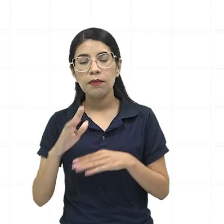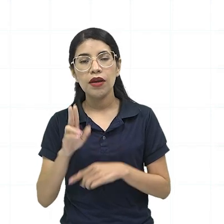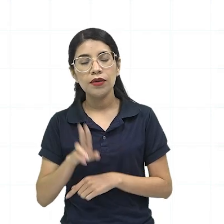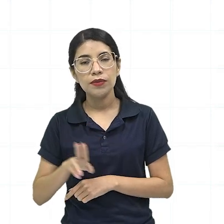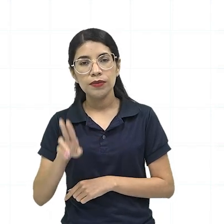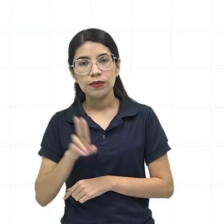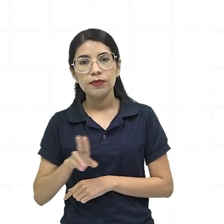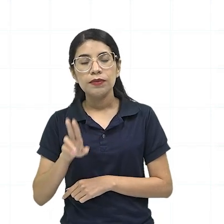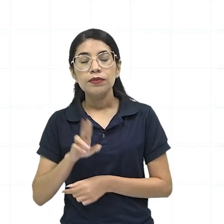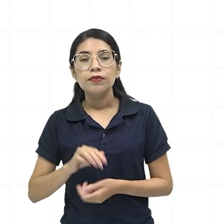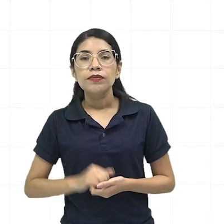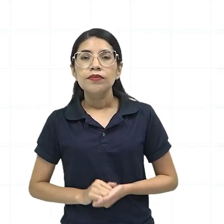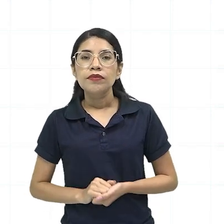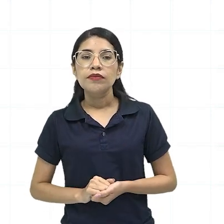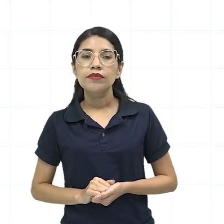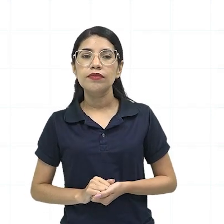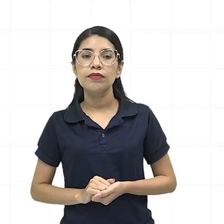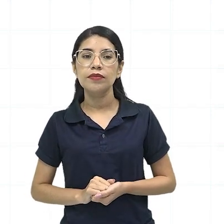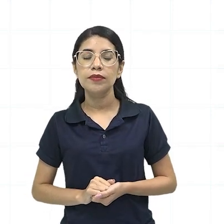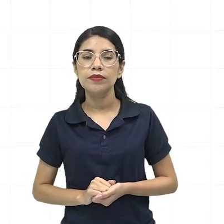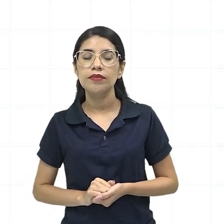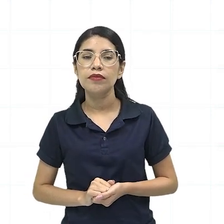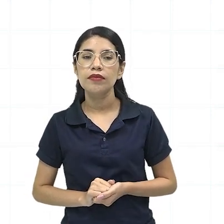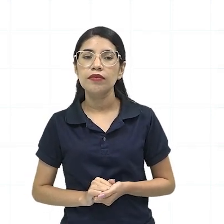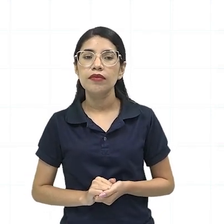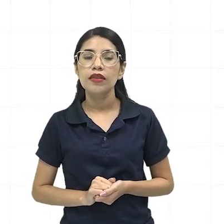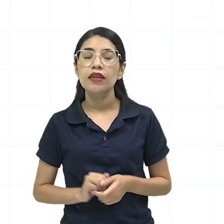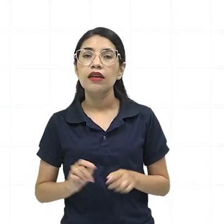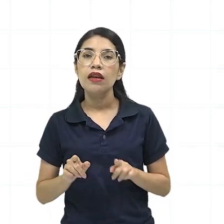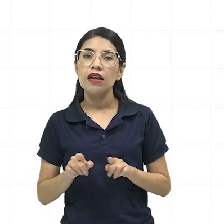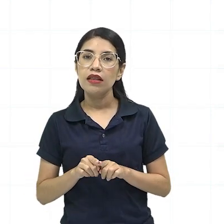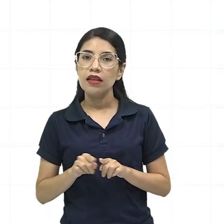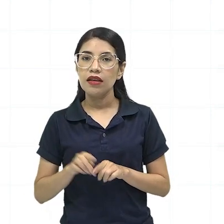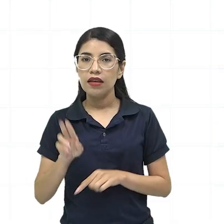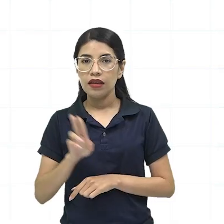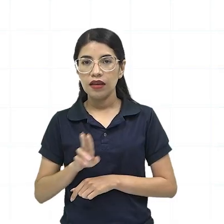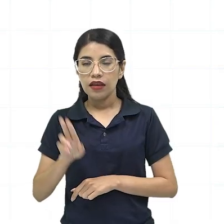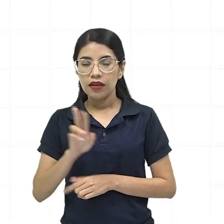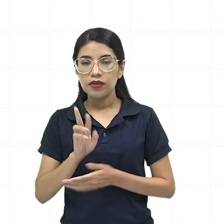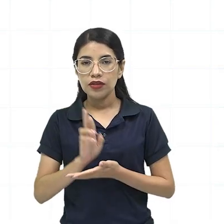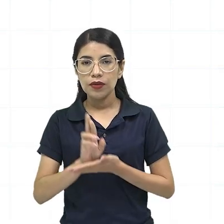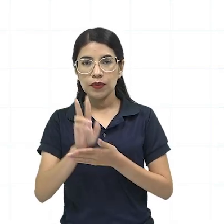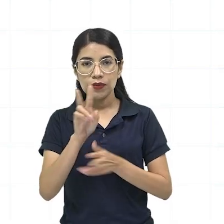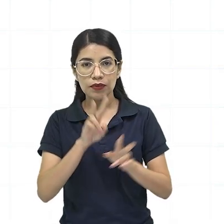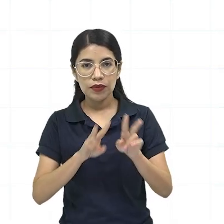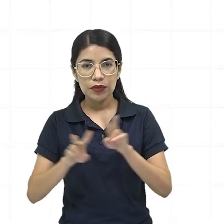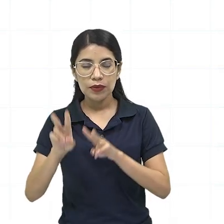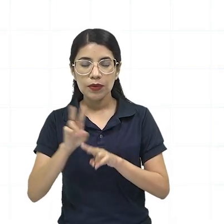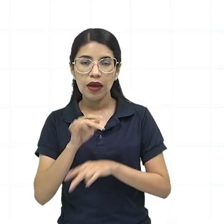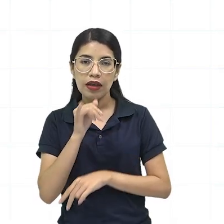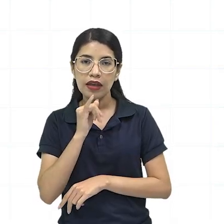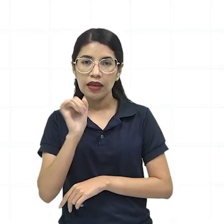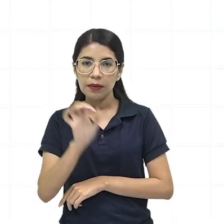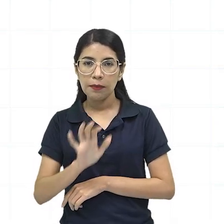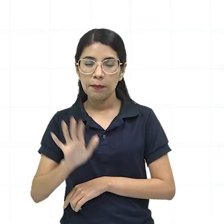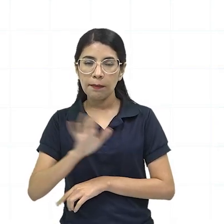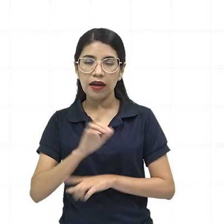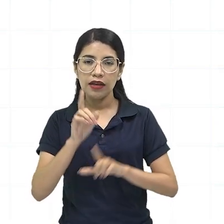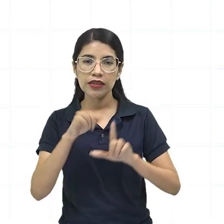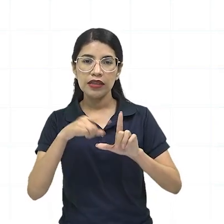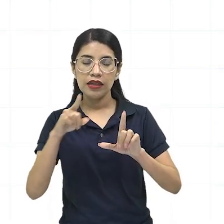frequentemente utilizados. Além disso, o uso de recursos visuais como imagens e